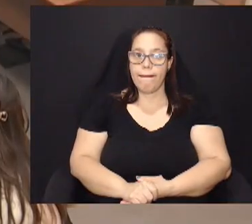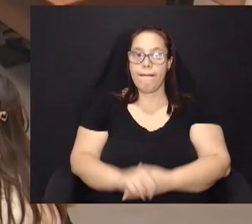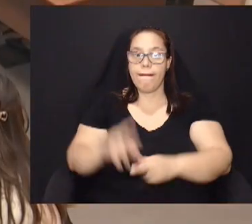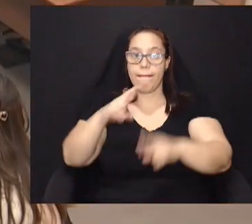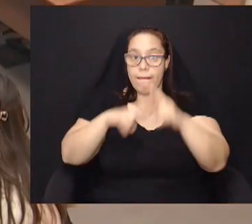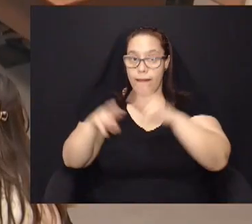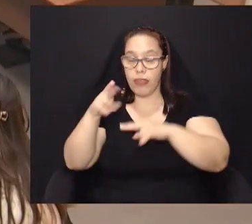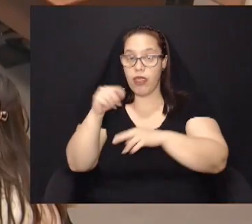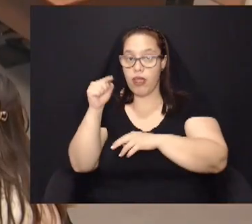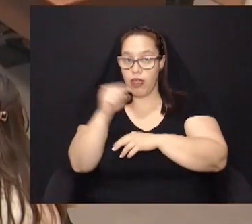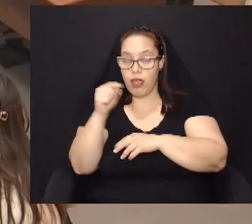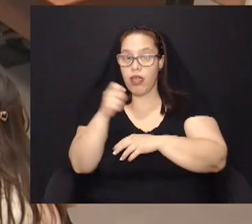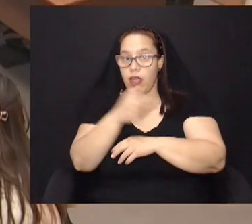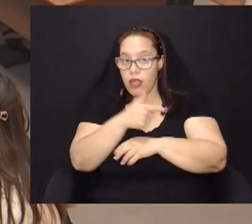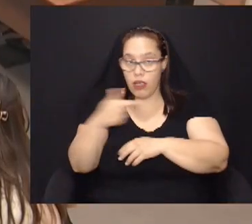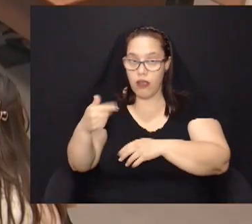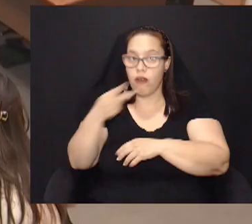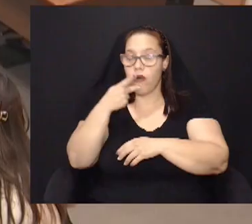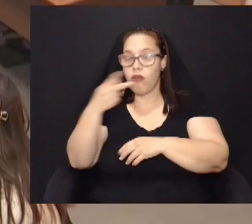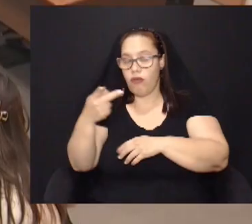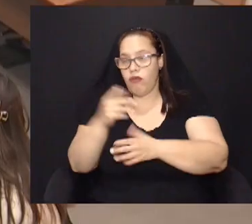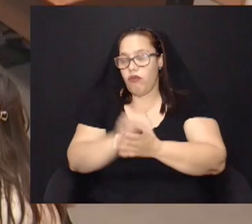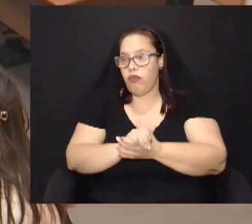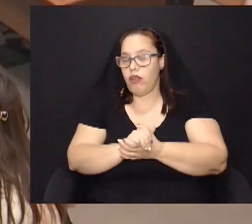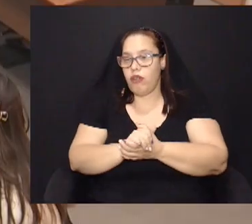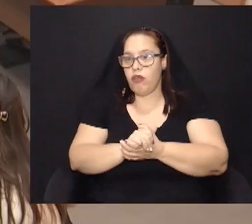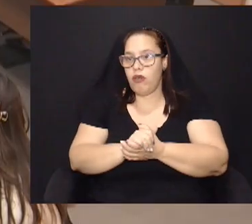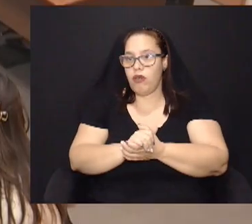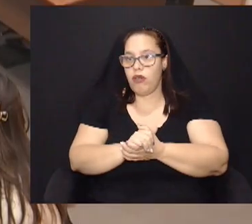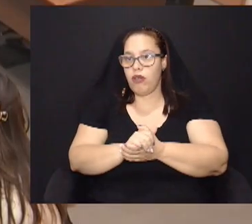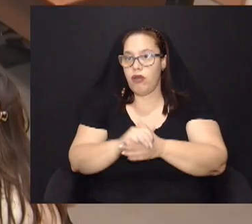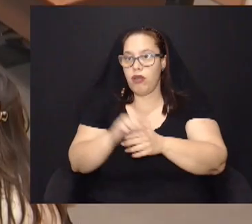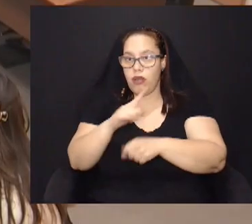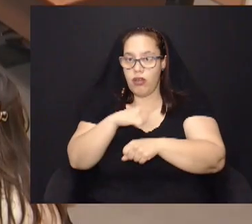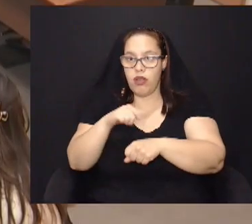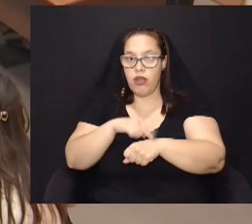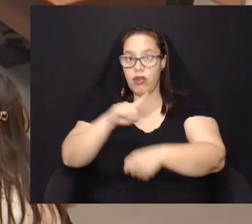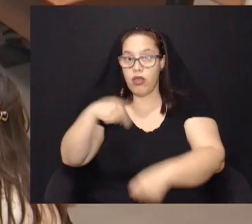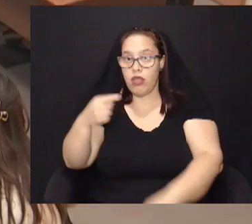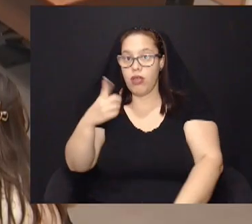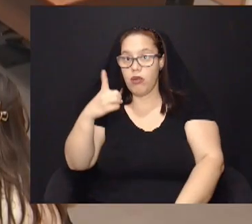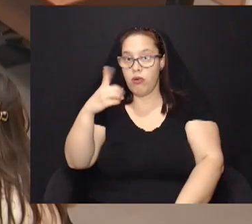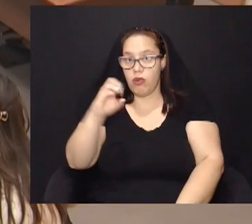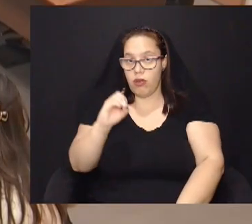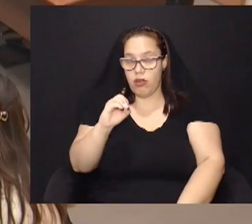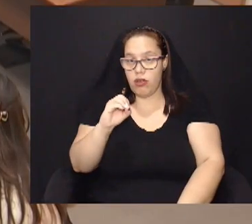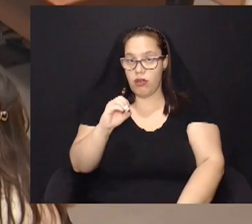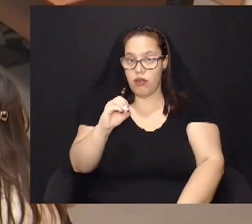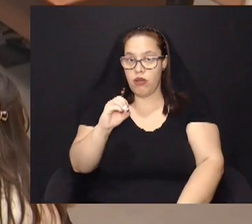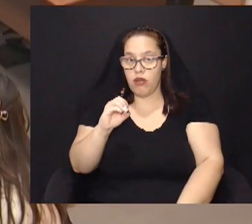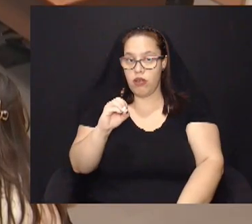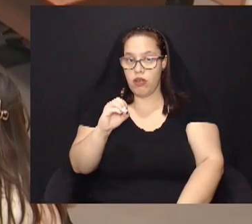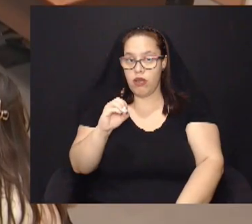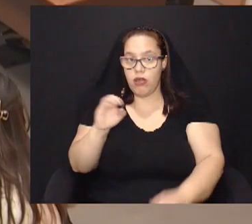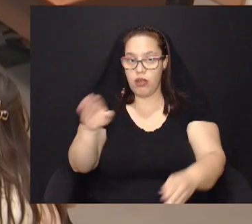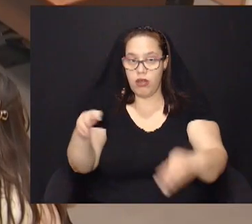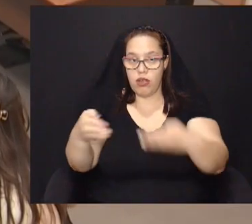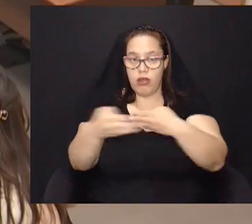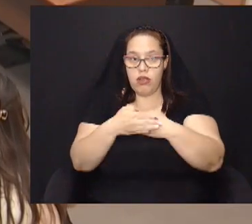passou lá essa semana falou que a extensão é depois das 10. Depois das 10 você teria que fechar a janela